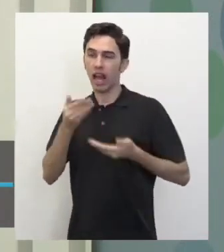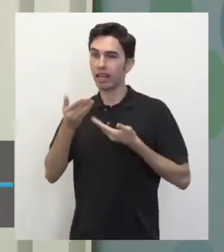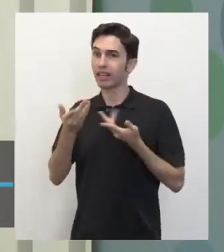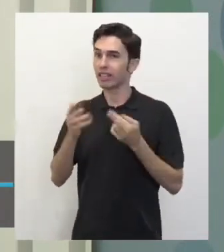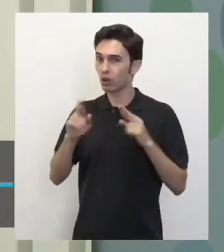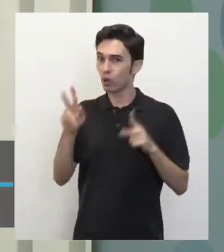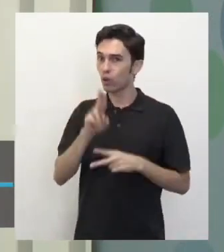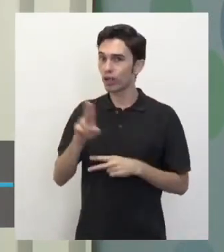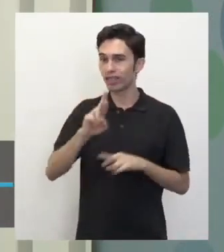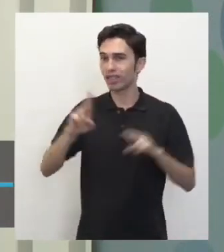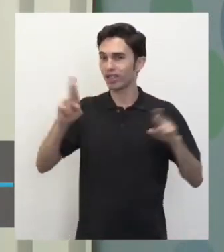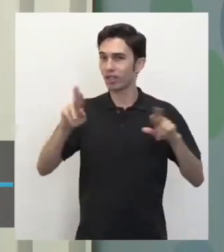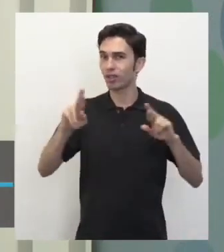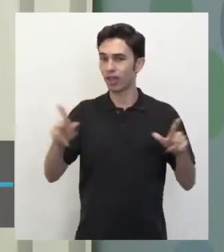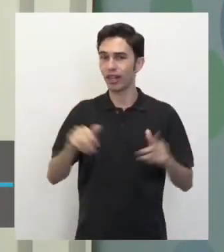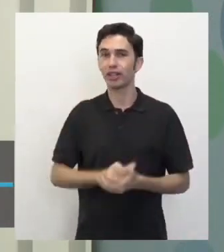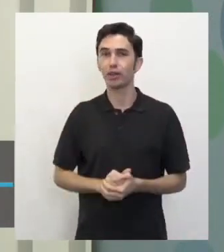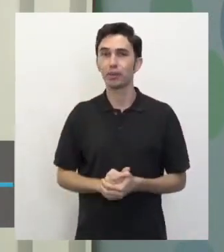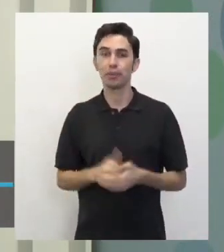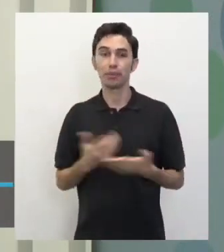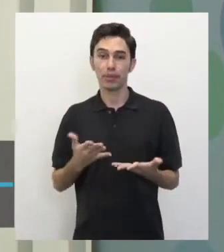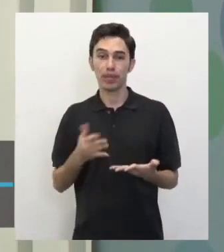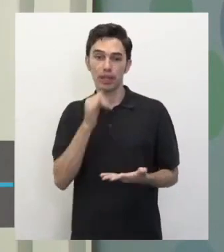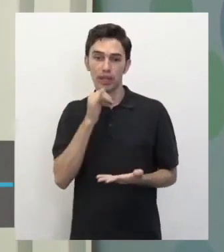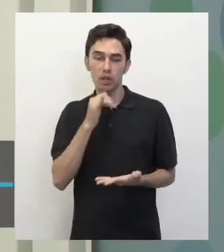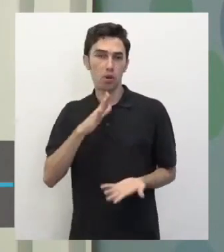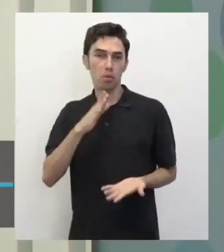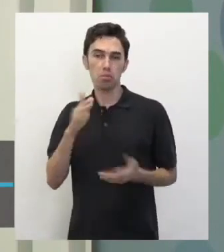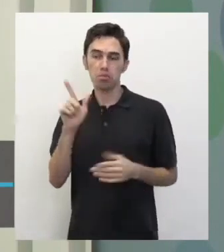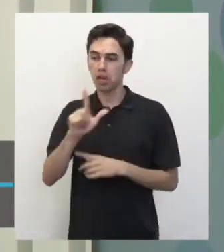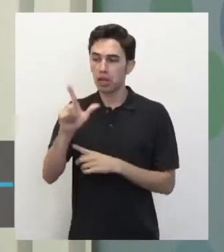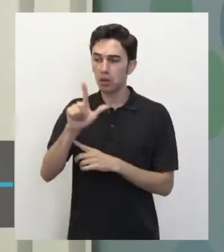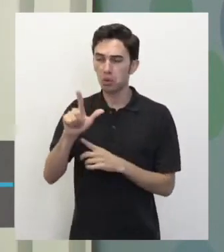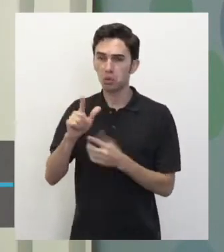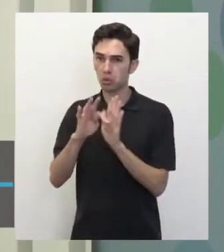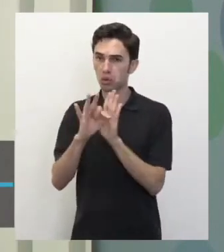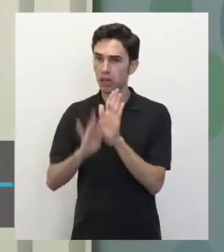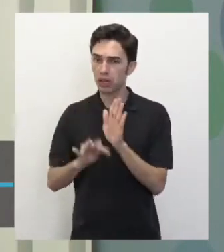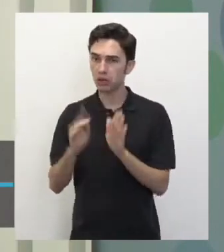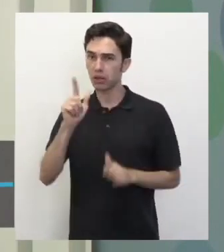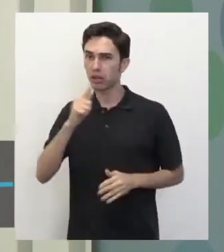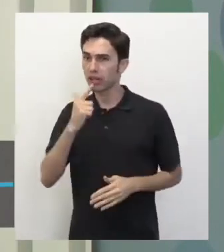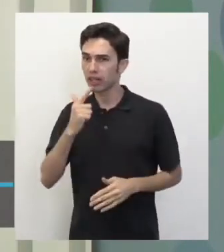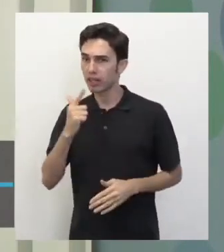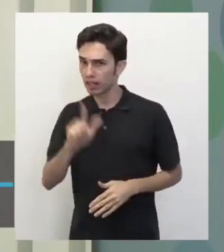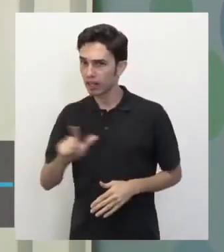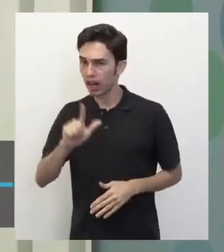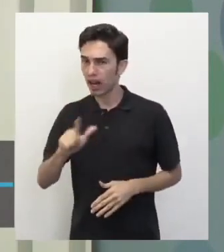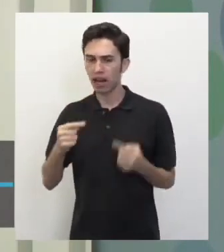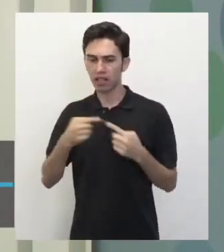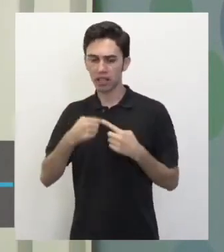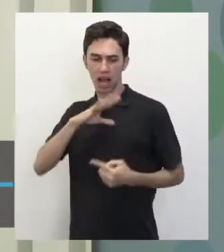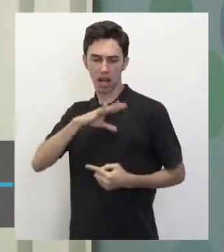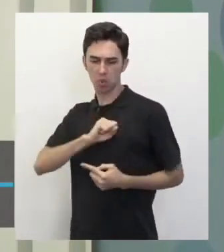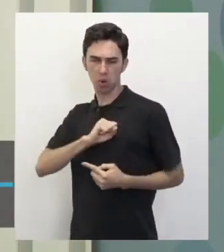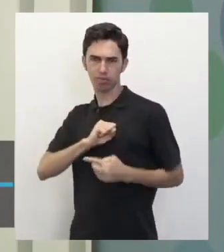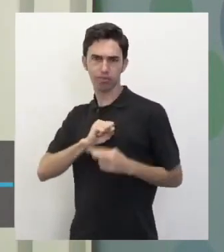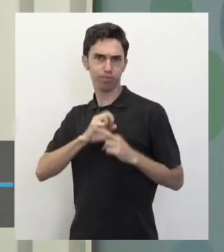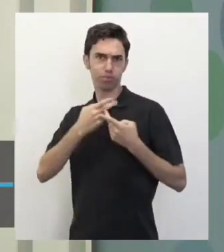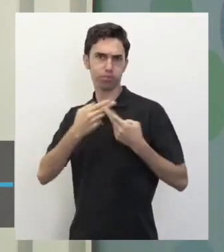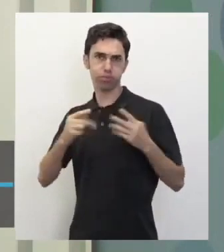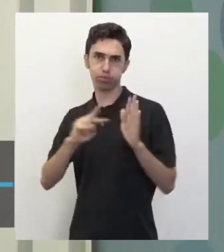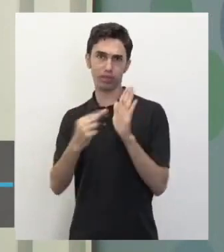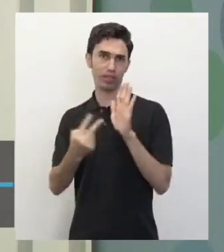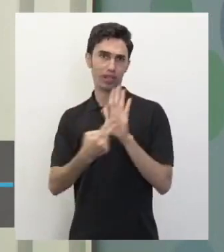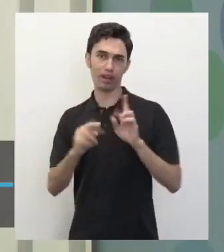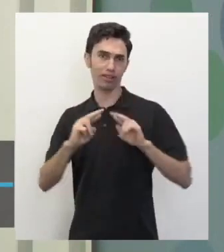literário, a palavra amor pode significar várias coisas. No texto mais objetivo, a palavra amor tem